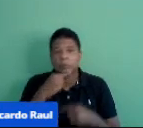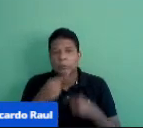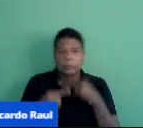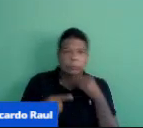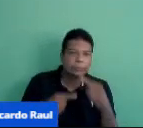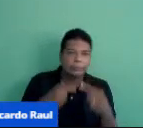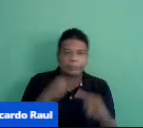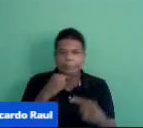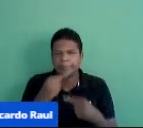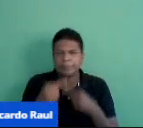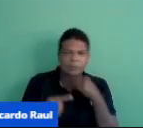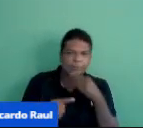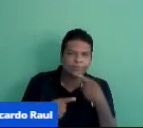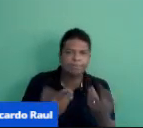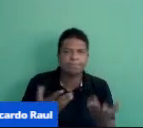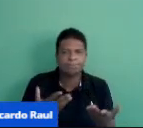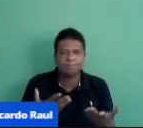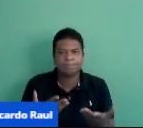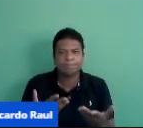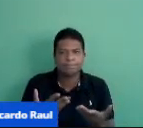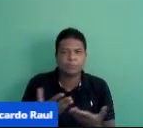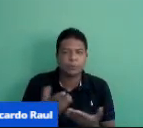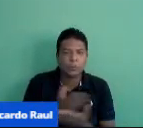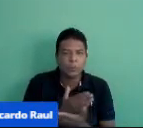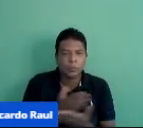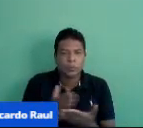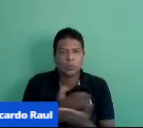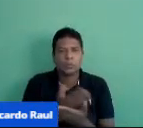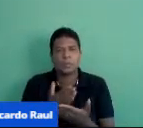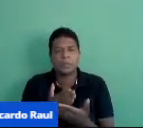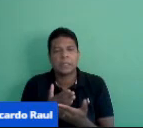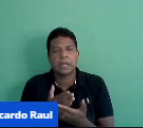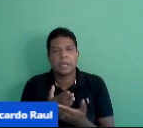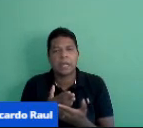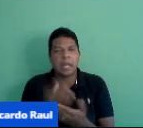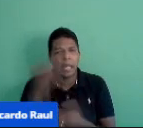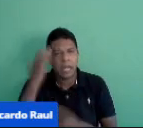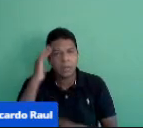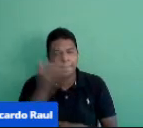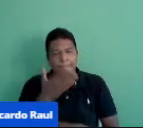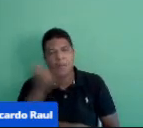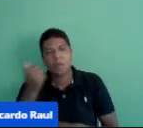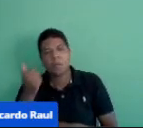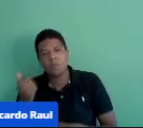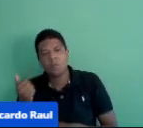aí. Então, tem alguns que defendem de uma forma, outros de outra, e aí